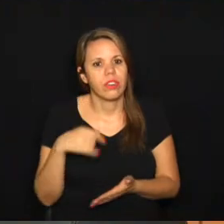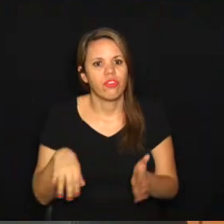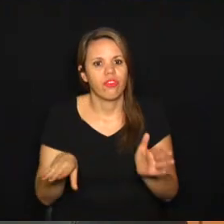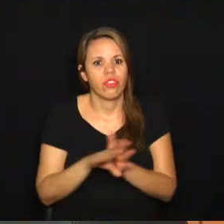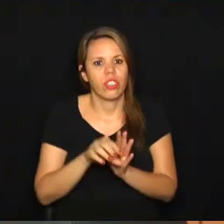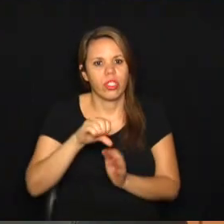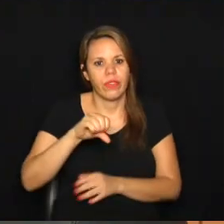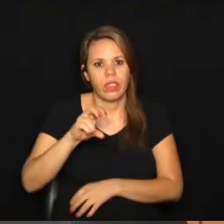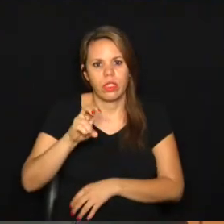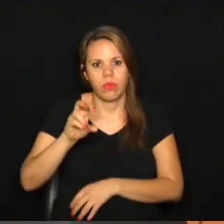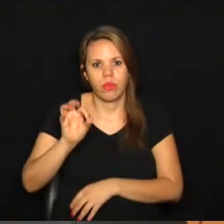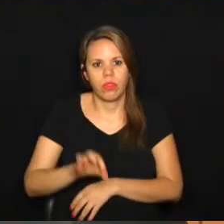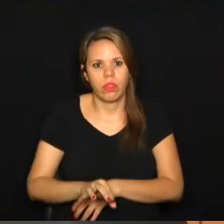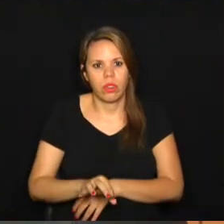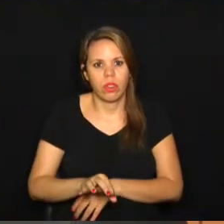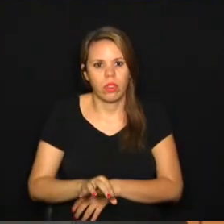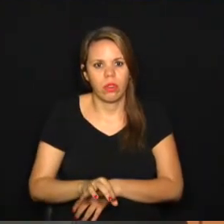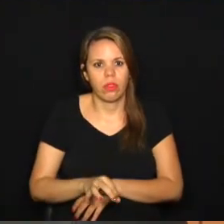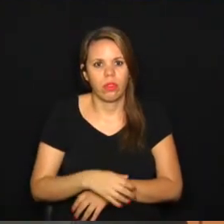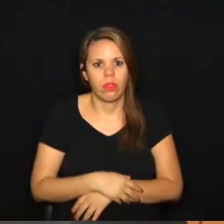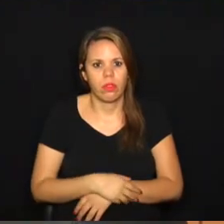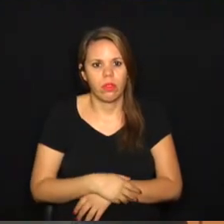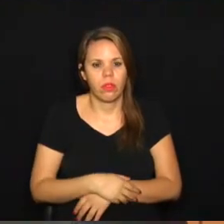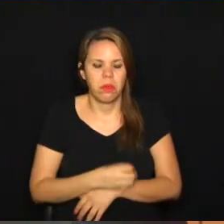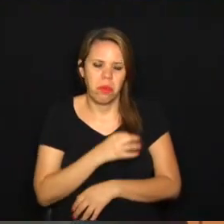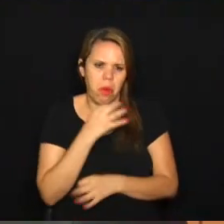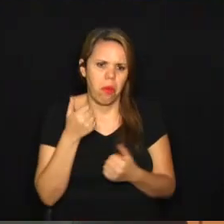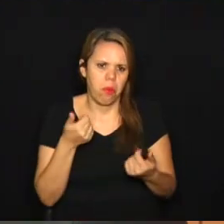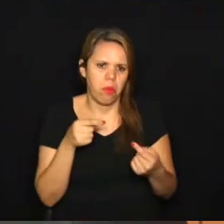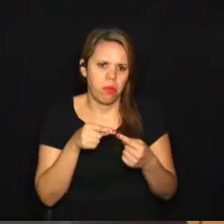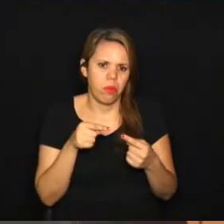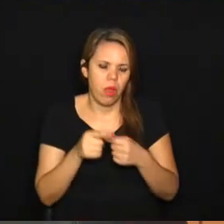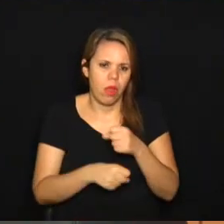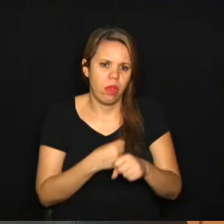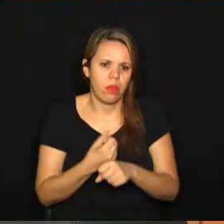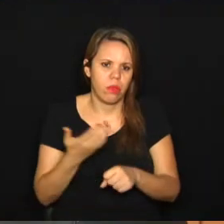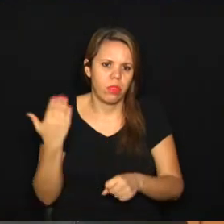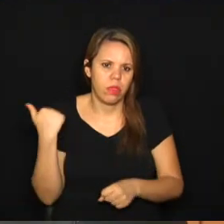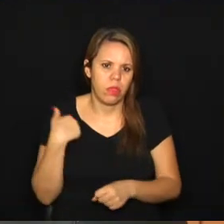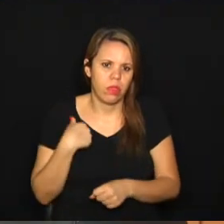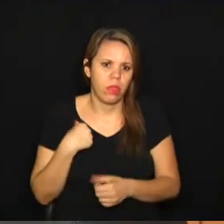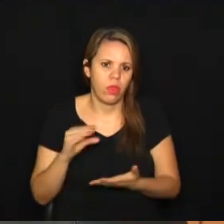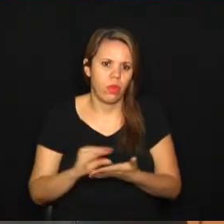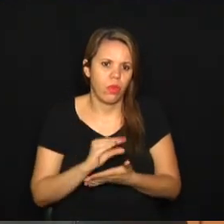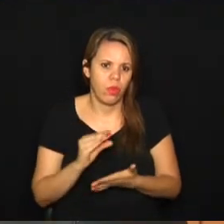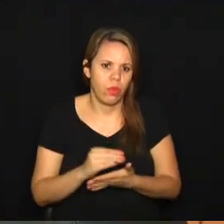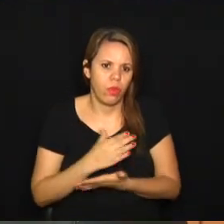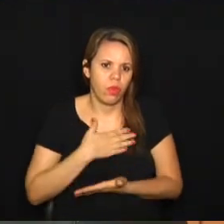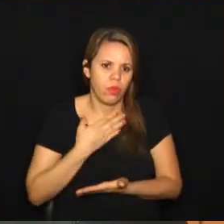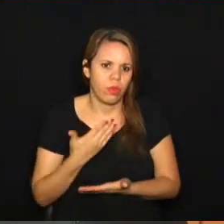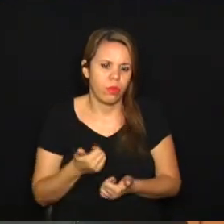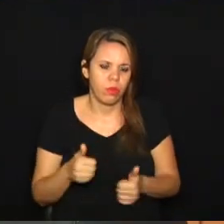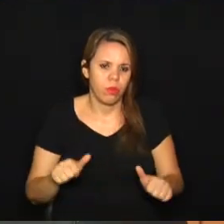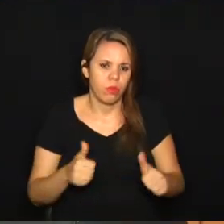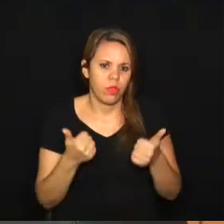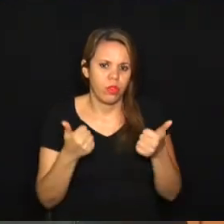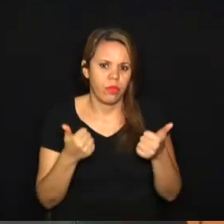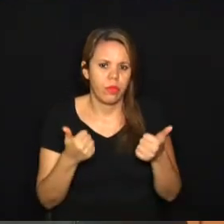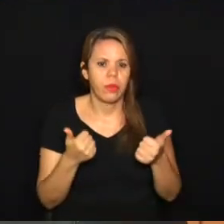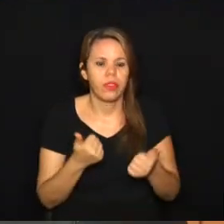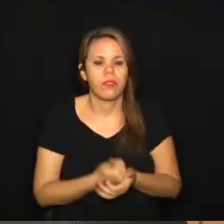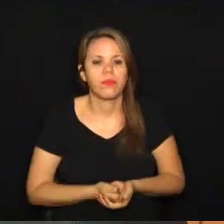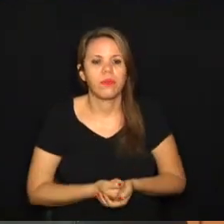a 95% do orçado seria de bom tamanho. O ano passado a Receita surpreendeu positivamente, tanto